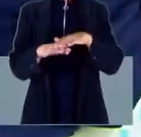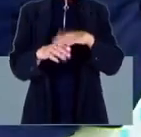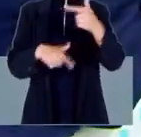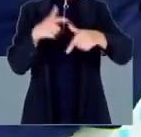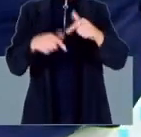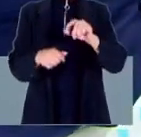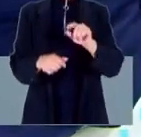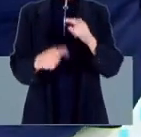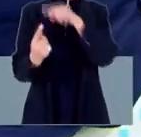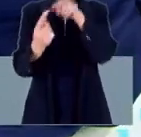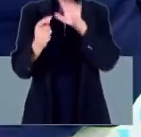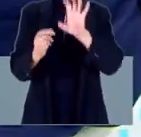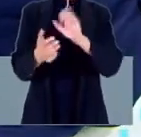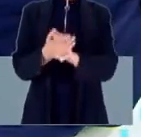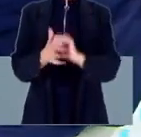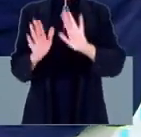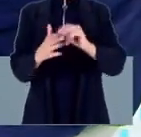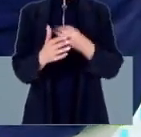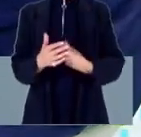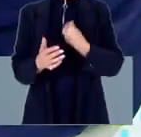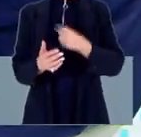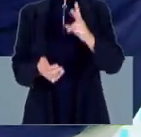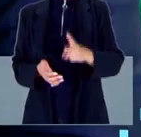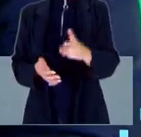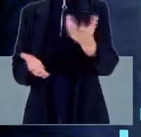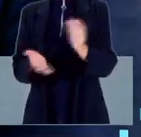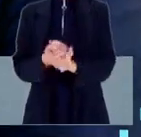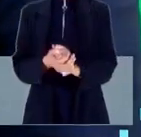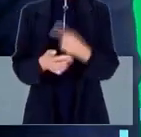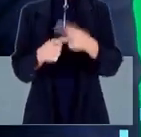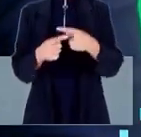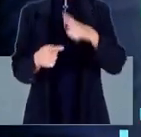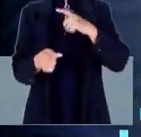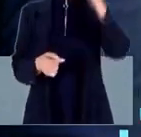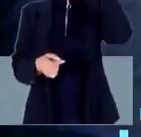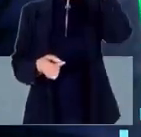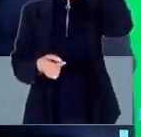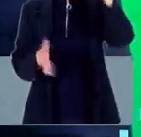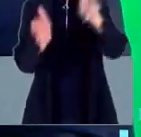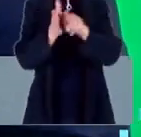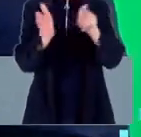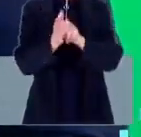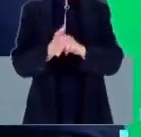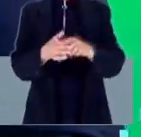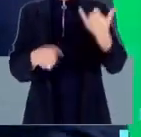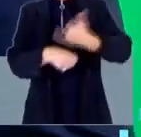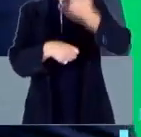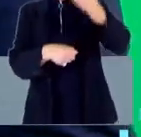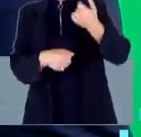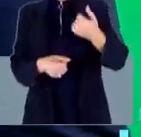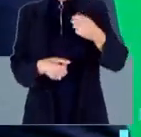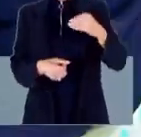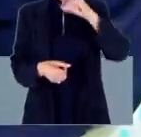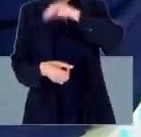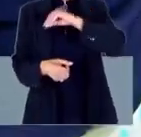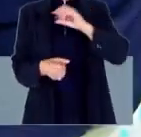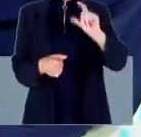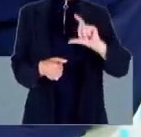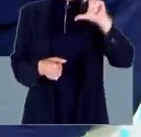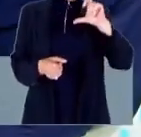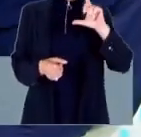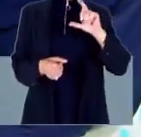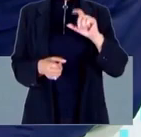em cima disso e às vezes ele não conseguiu sair do lugar na verdade é isso porque existe uma cultura né do patrão ganha muito funcionário ganha pouco